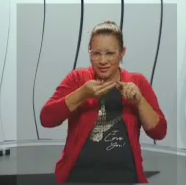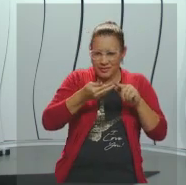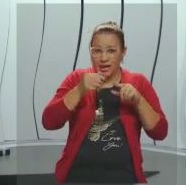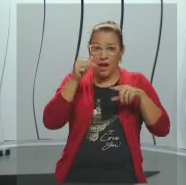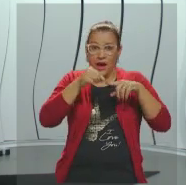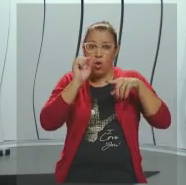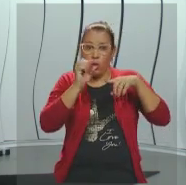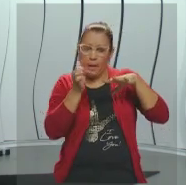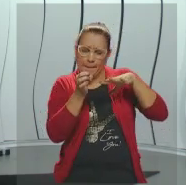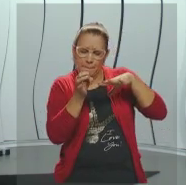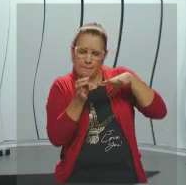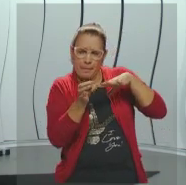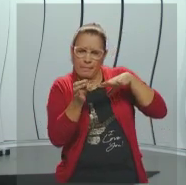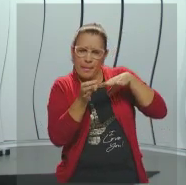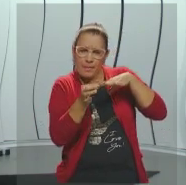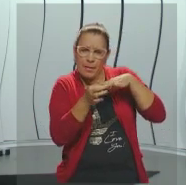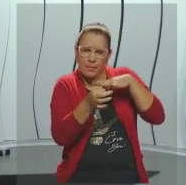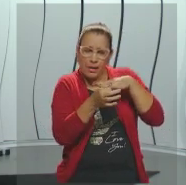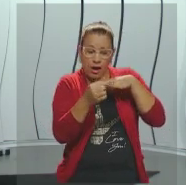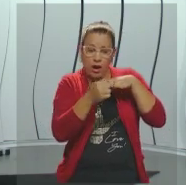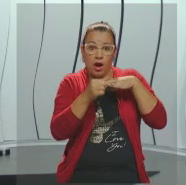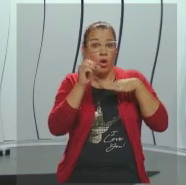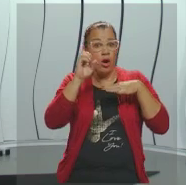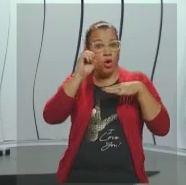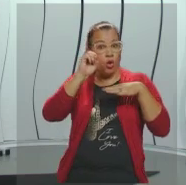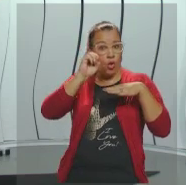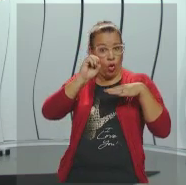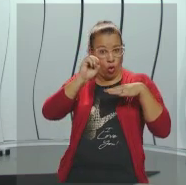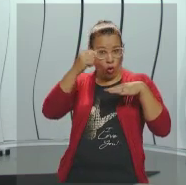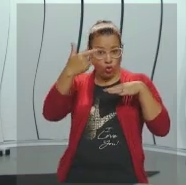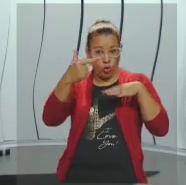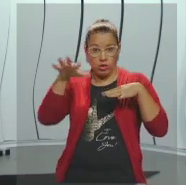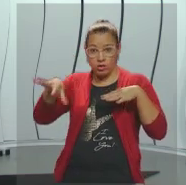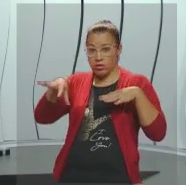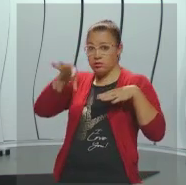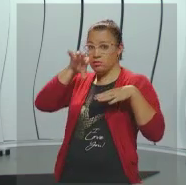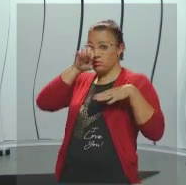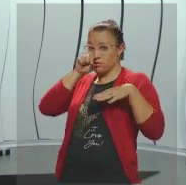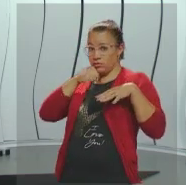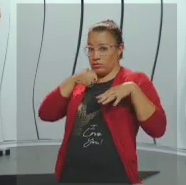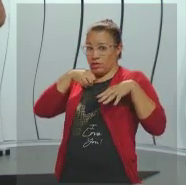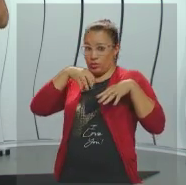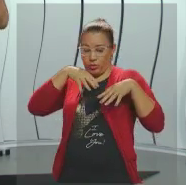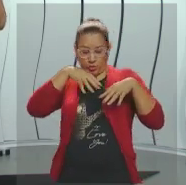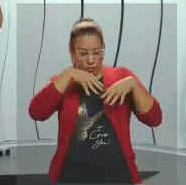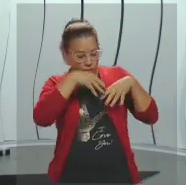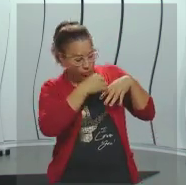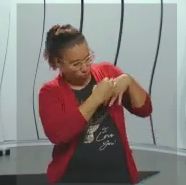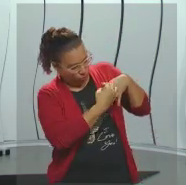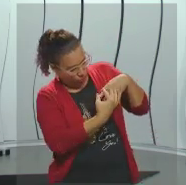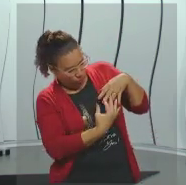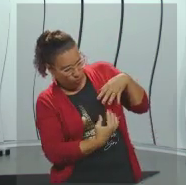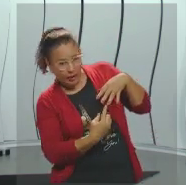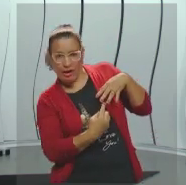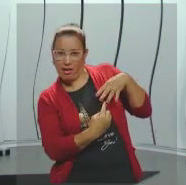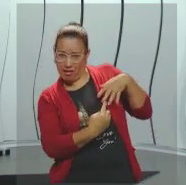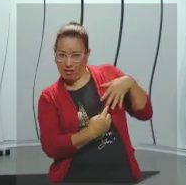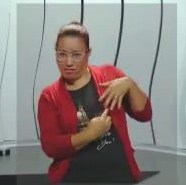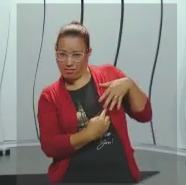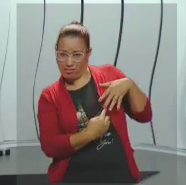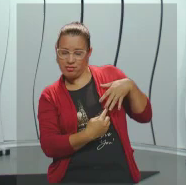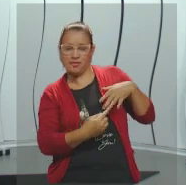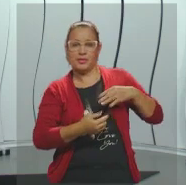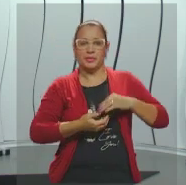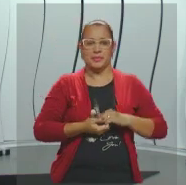nessas bolsas que vão entrar o ar, o oxigênio, especialmente, que é o que nós desejamos utilizar no nosso organismo.